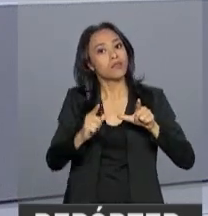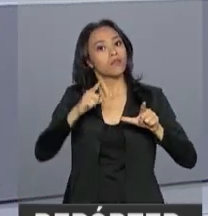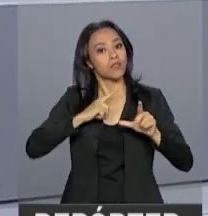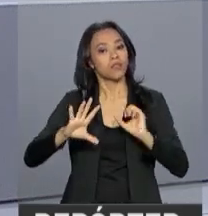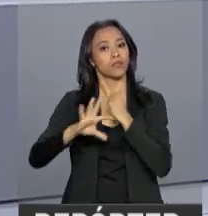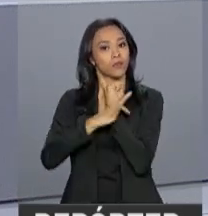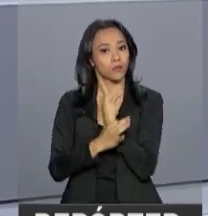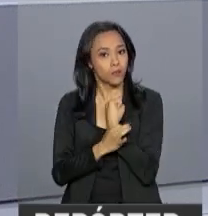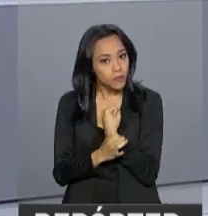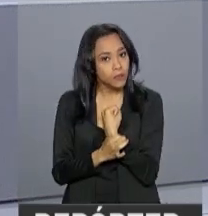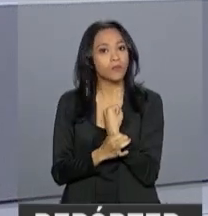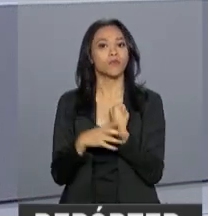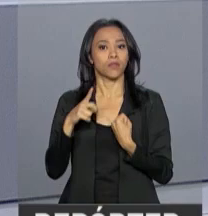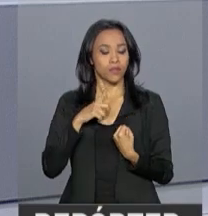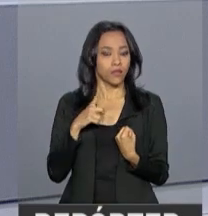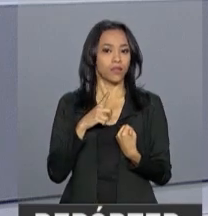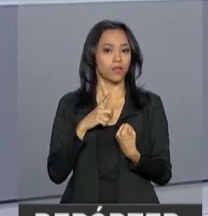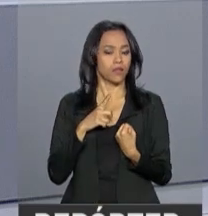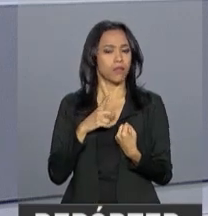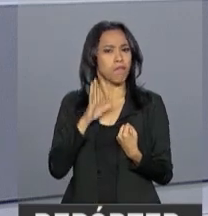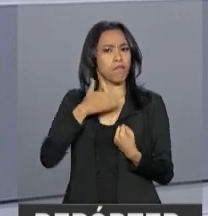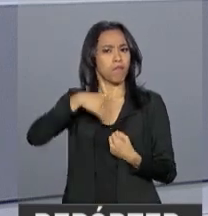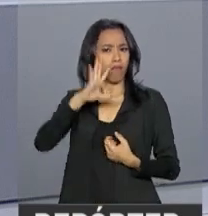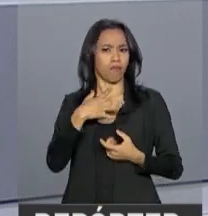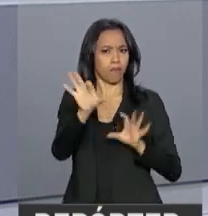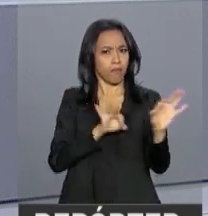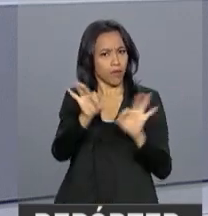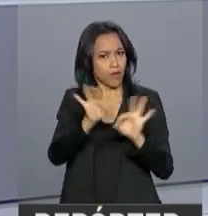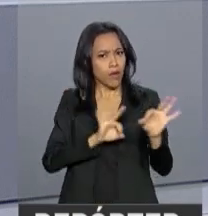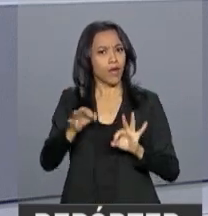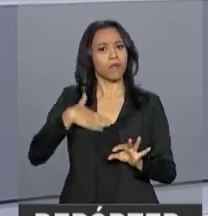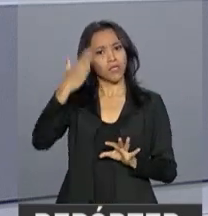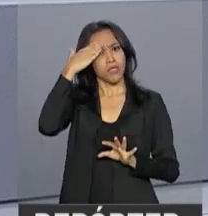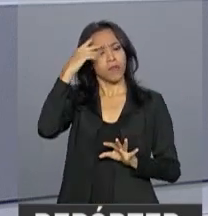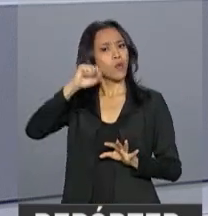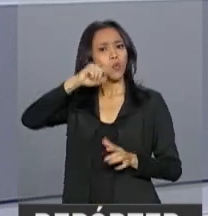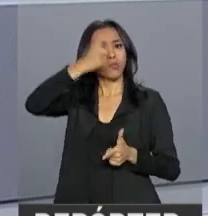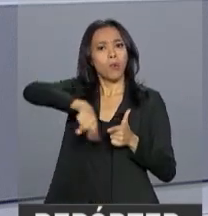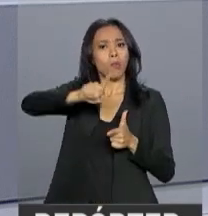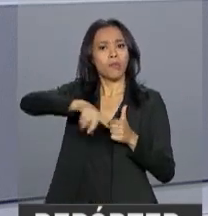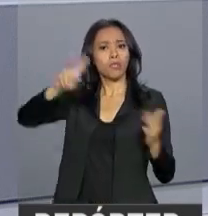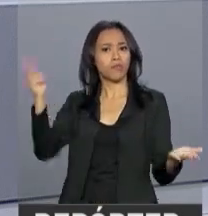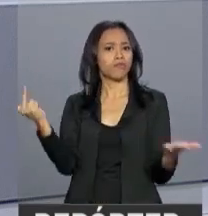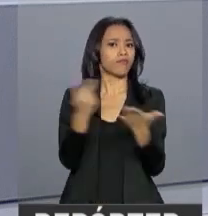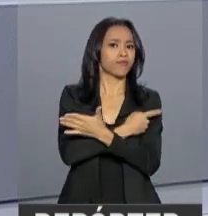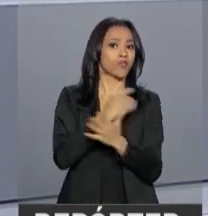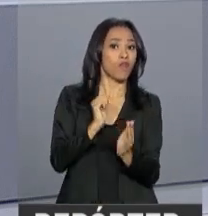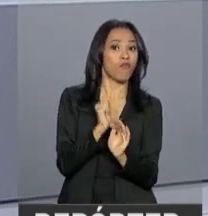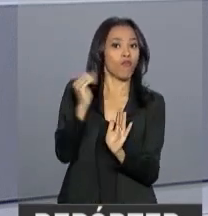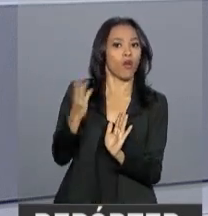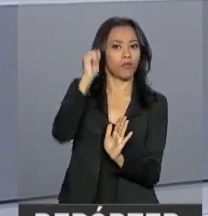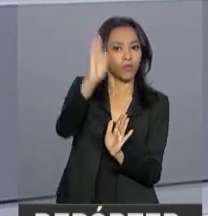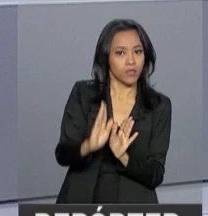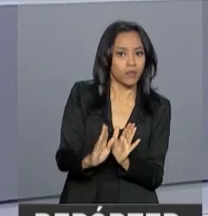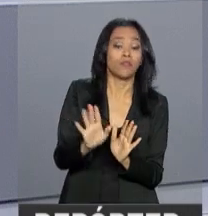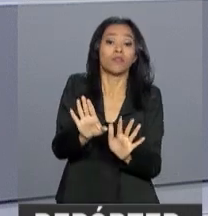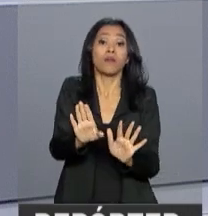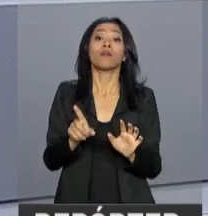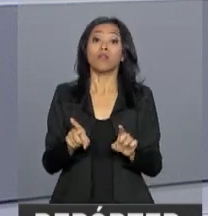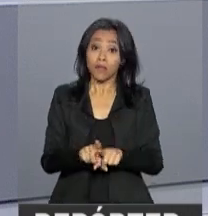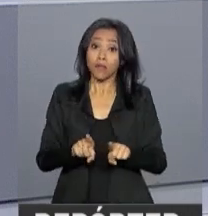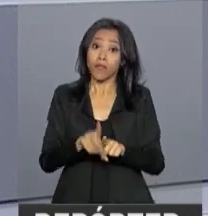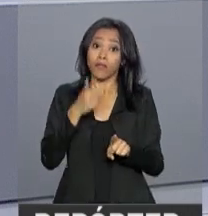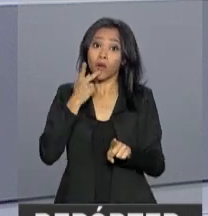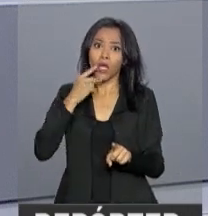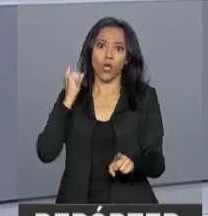fundamentos sólidos e encontra-se mais preparado para lidar com choques externos e não afastou ainda a possibilidade de encontros